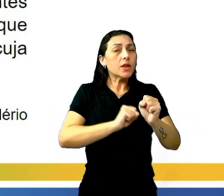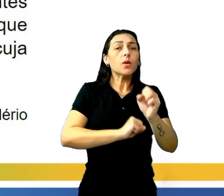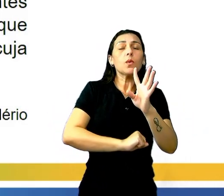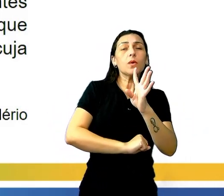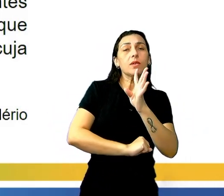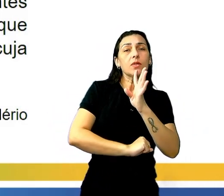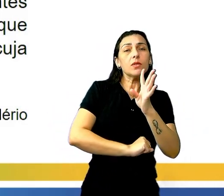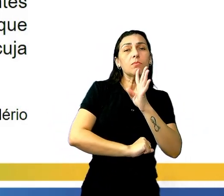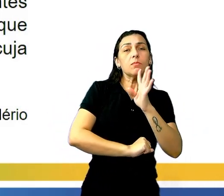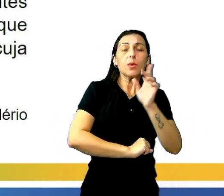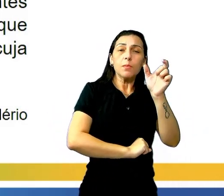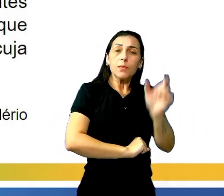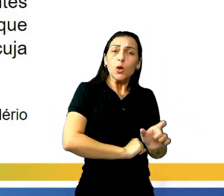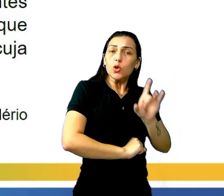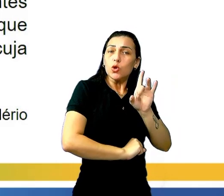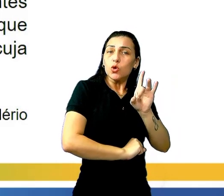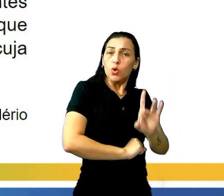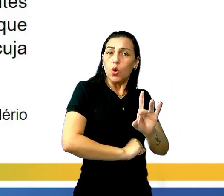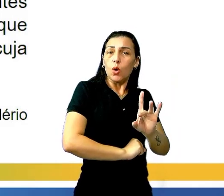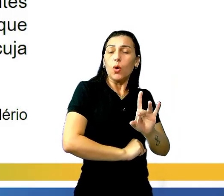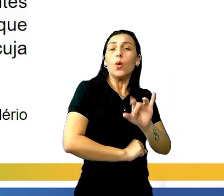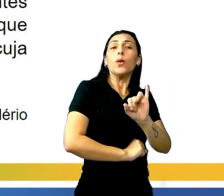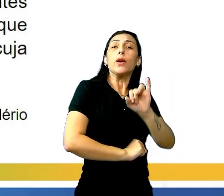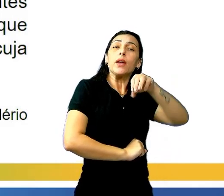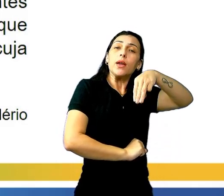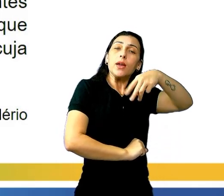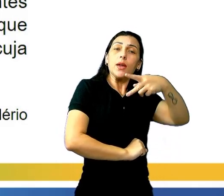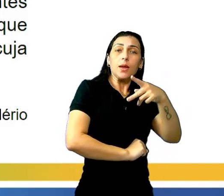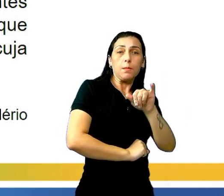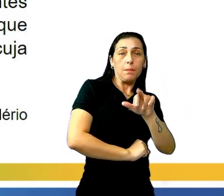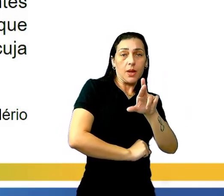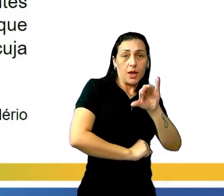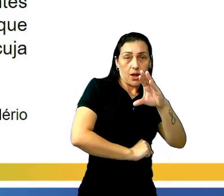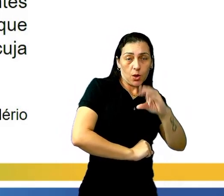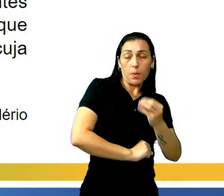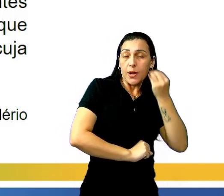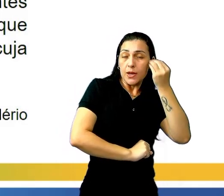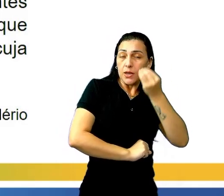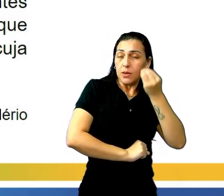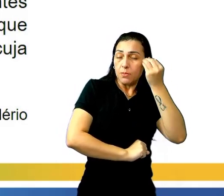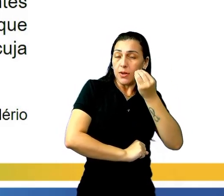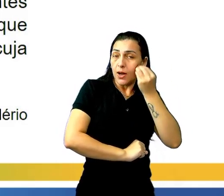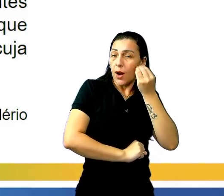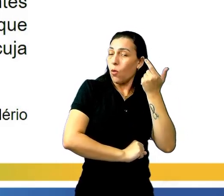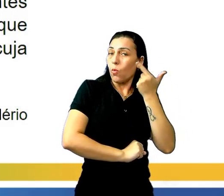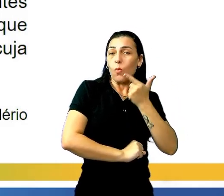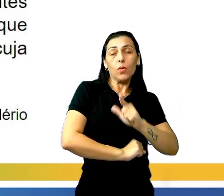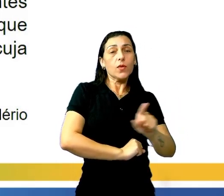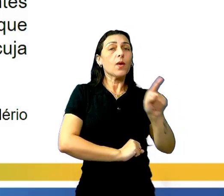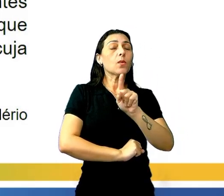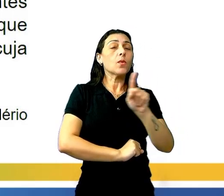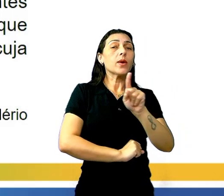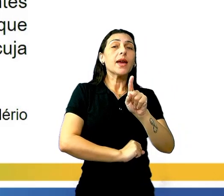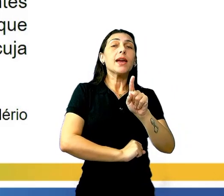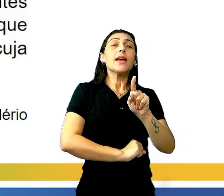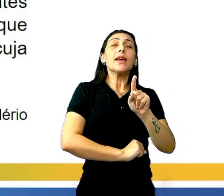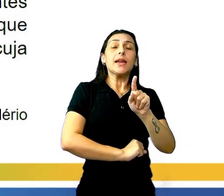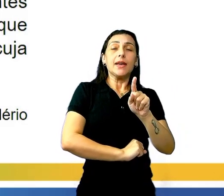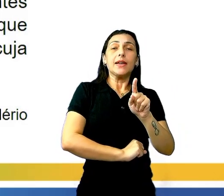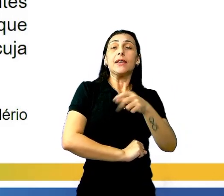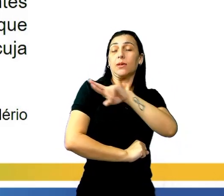lei moral, do imperativo categórico. Então, diz o texto: ser